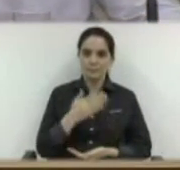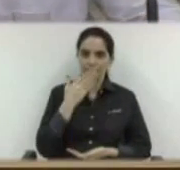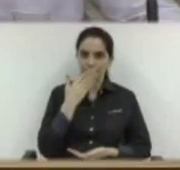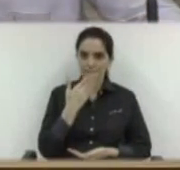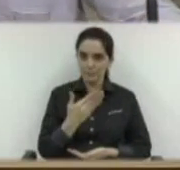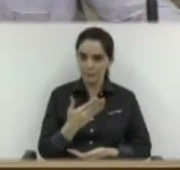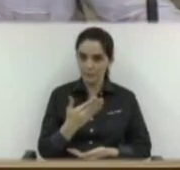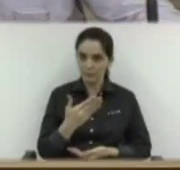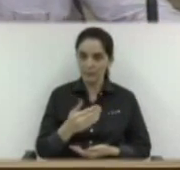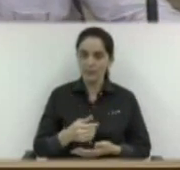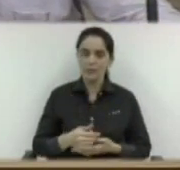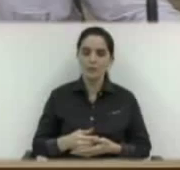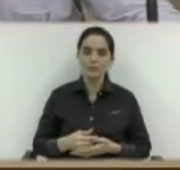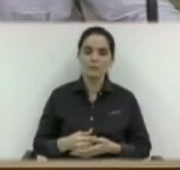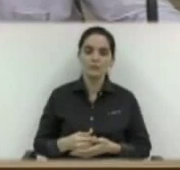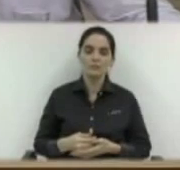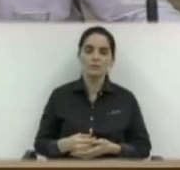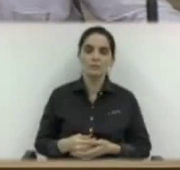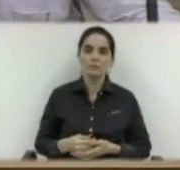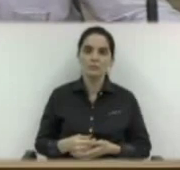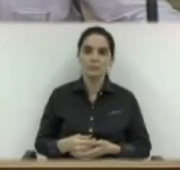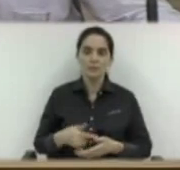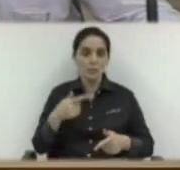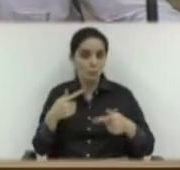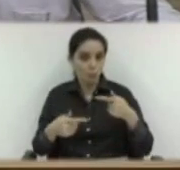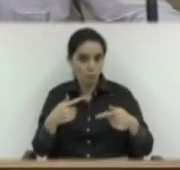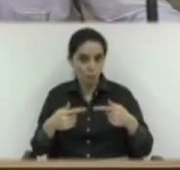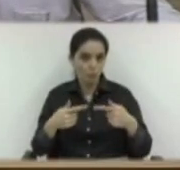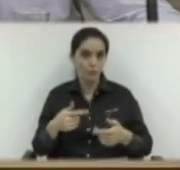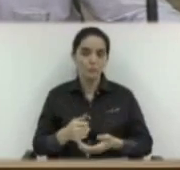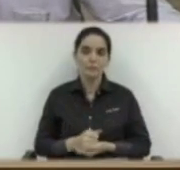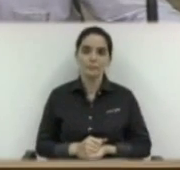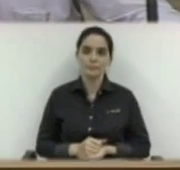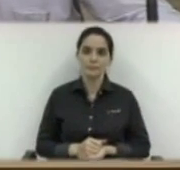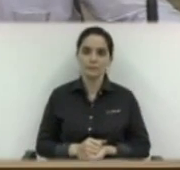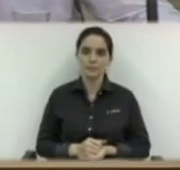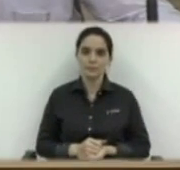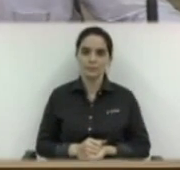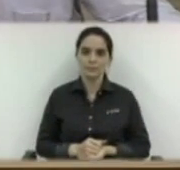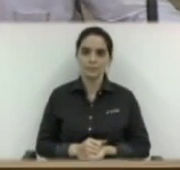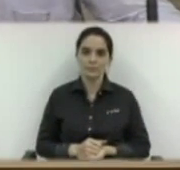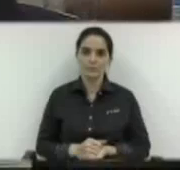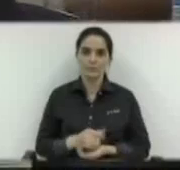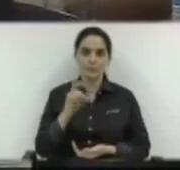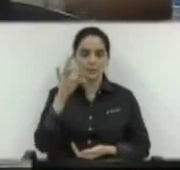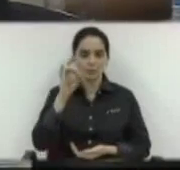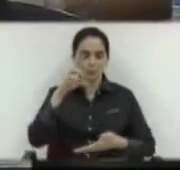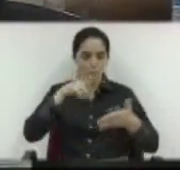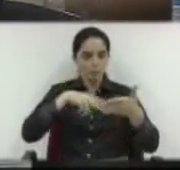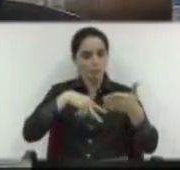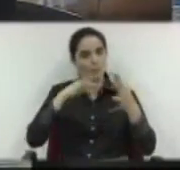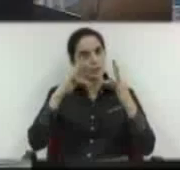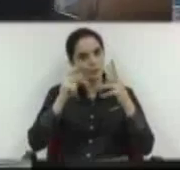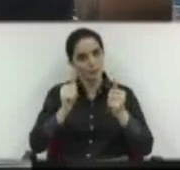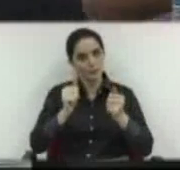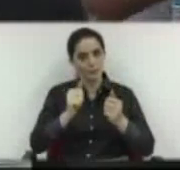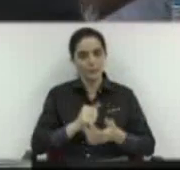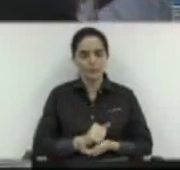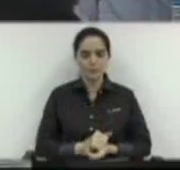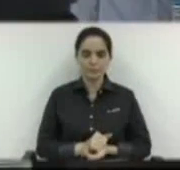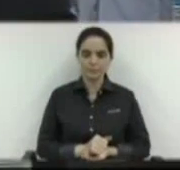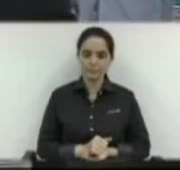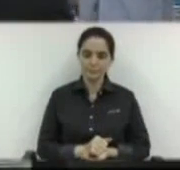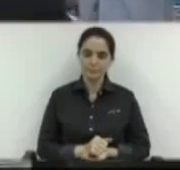Requerimento número 1093, em discussão. Só ler na íntegra, presidente. Ao primeiro secretário